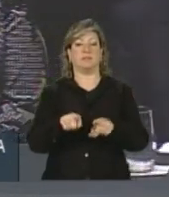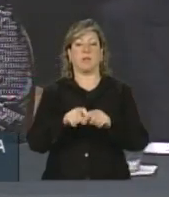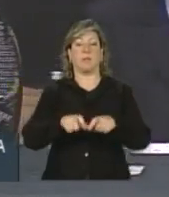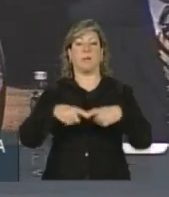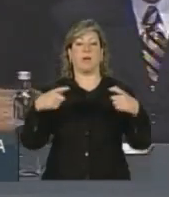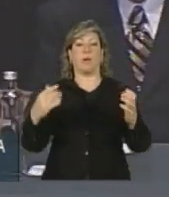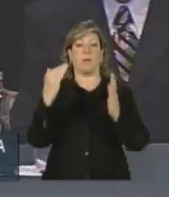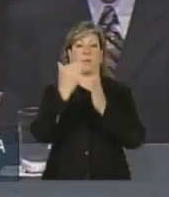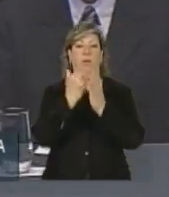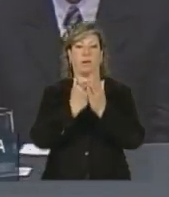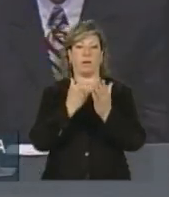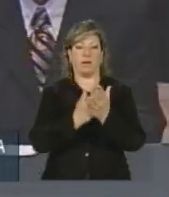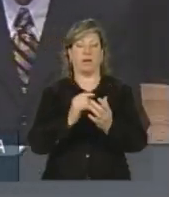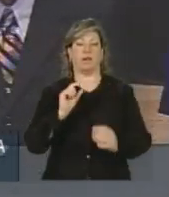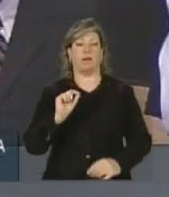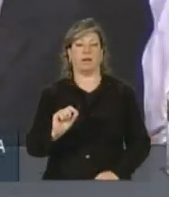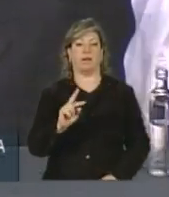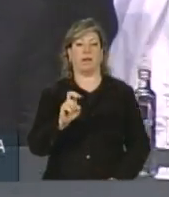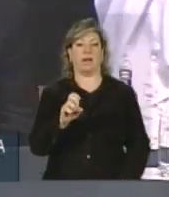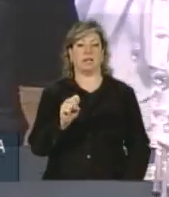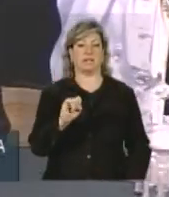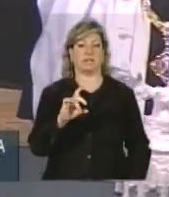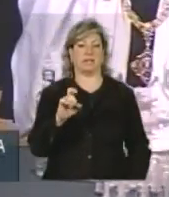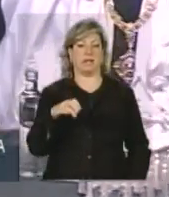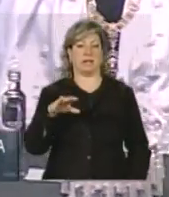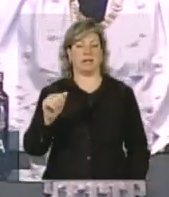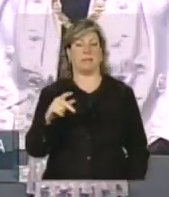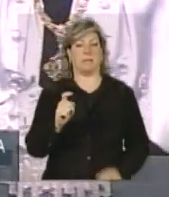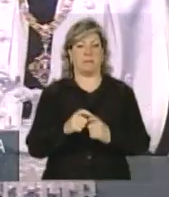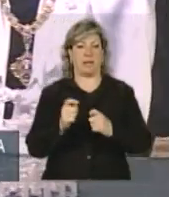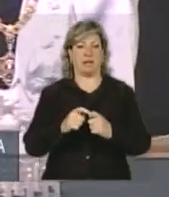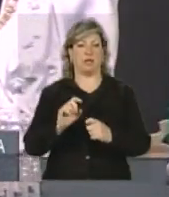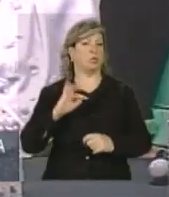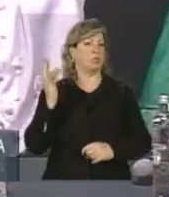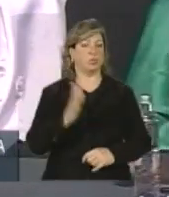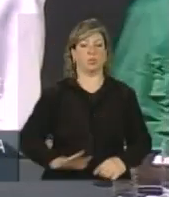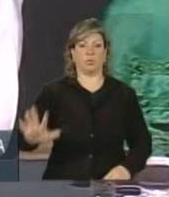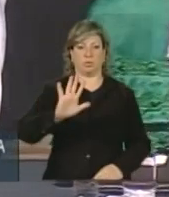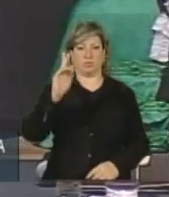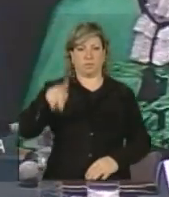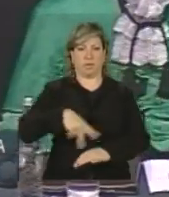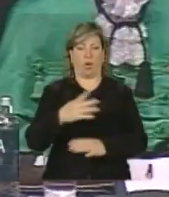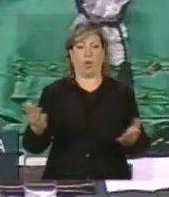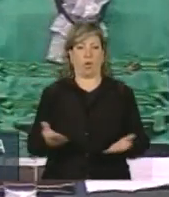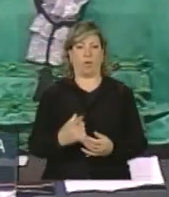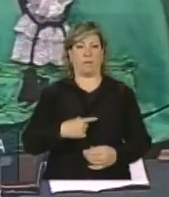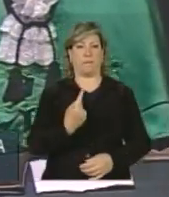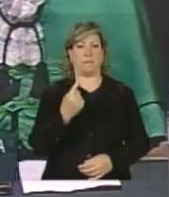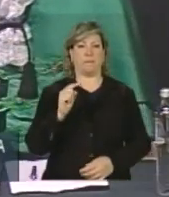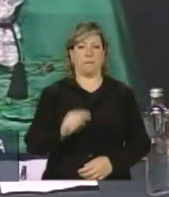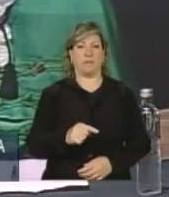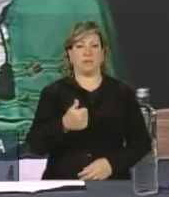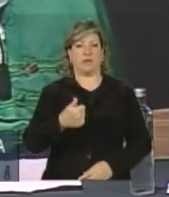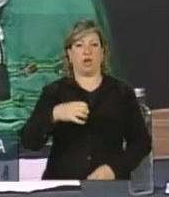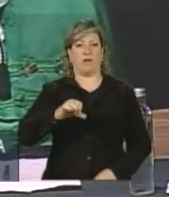de residência médica de todo o país, hoje com 1.196